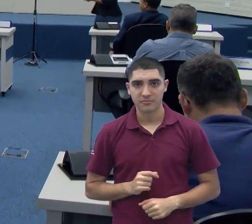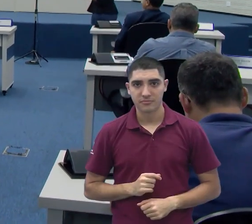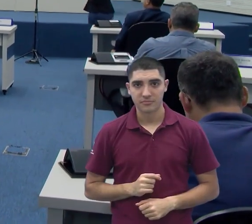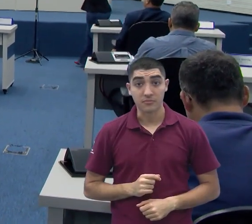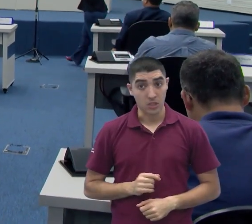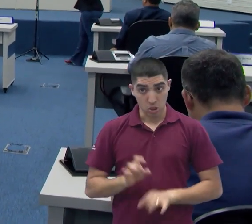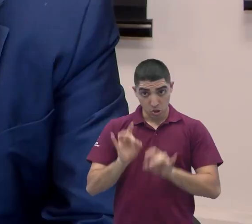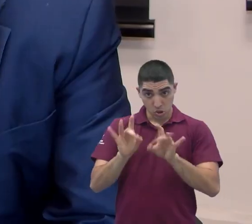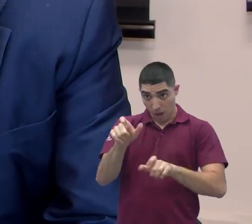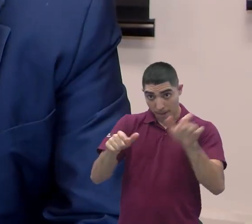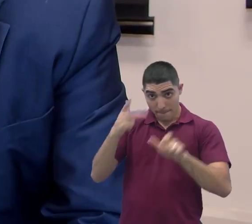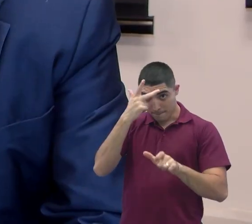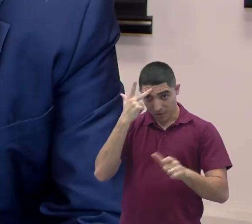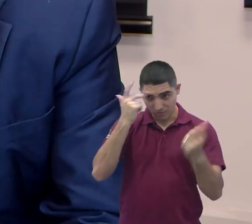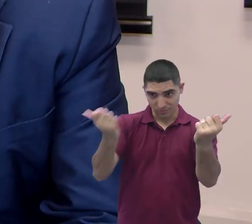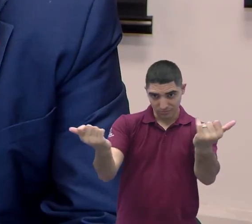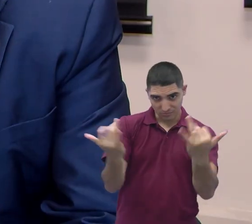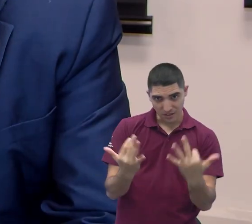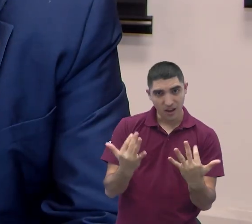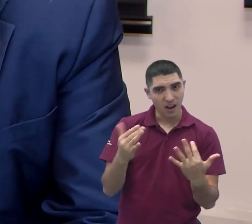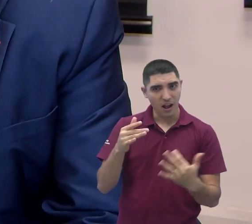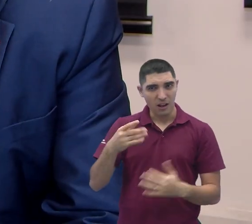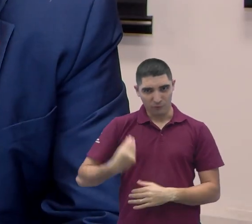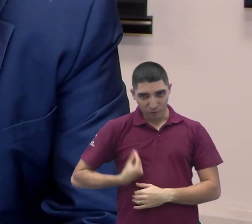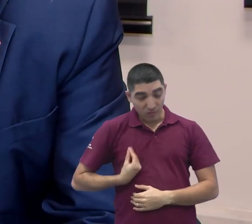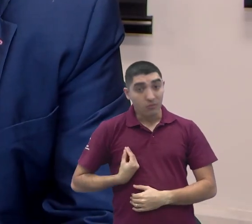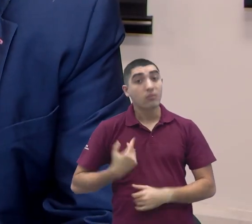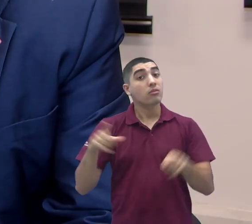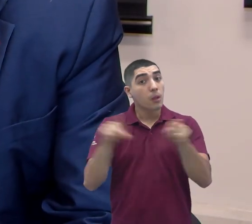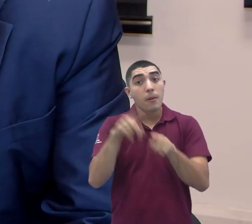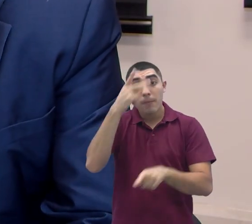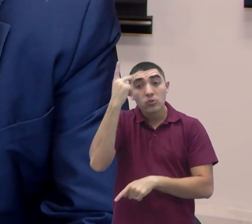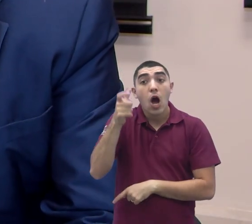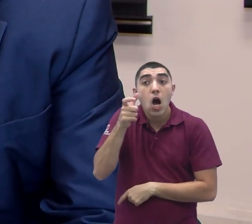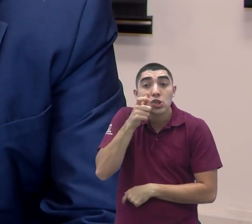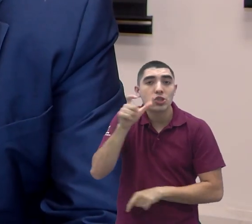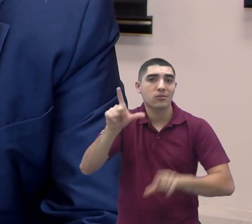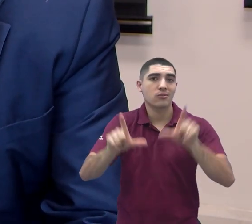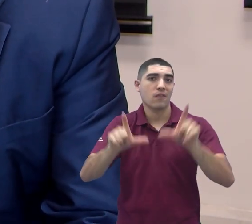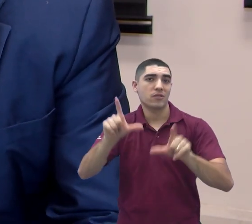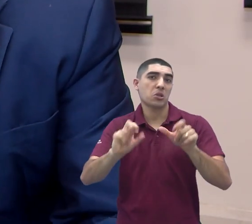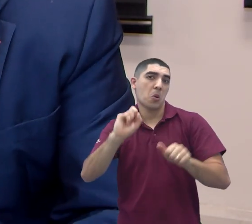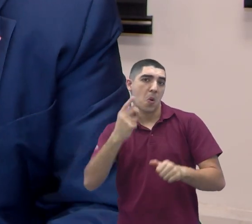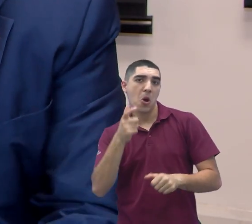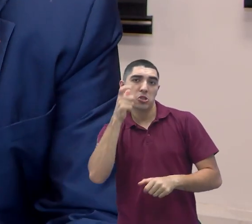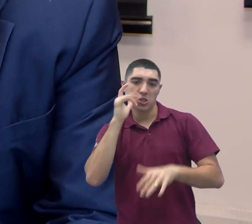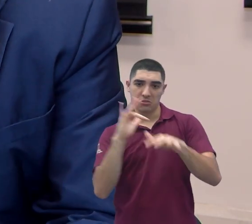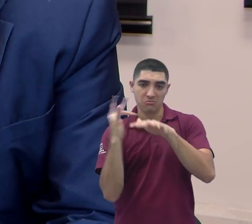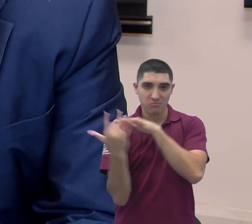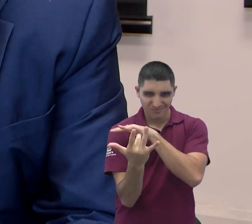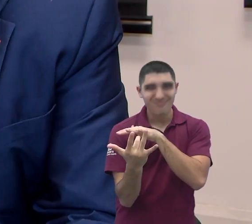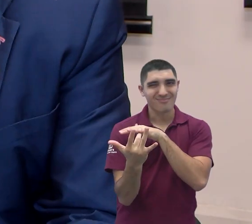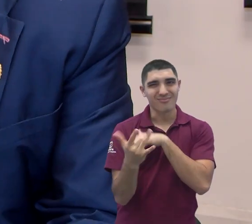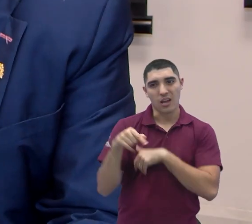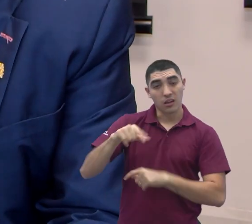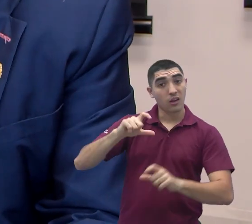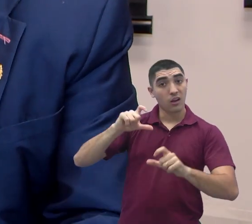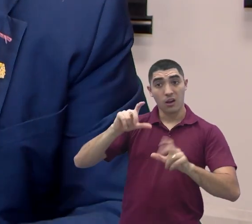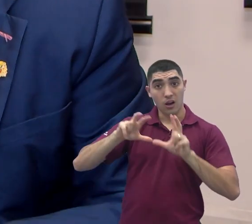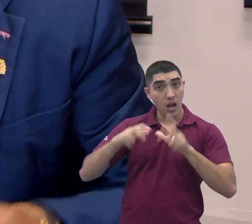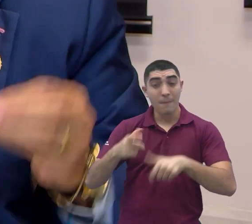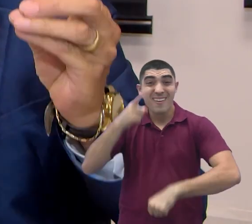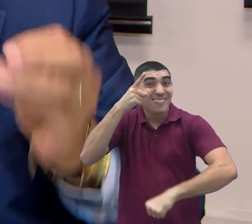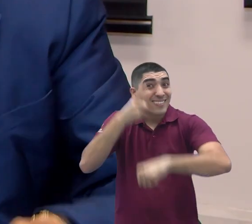processo legislativo. Não só para quem está presente, para quem nos assiste pela TV Câmara, pelas redes sociais, porque ali é